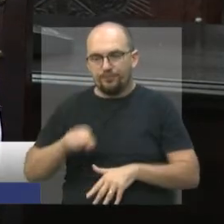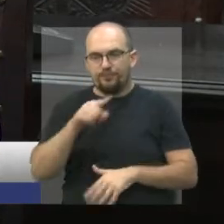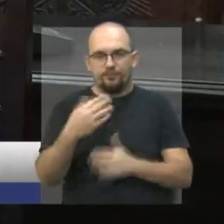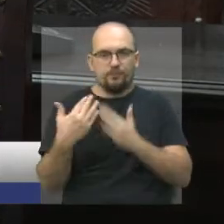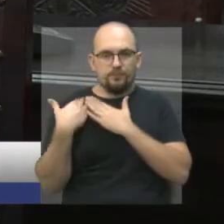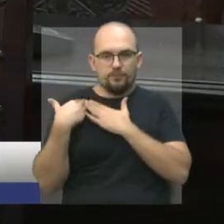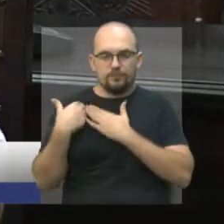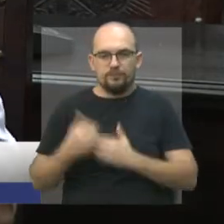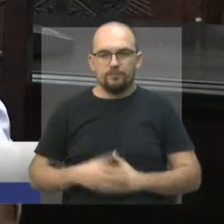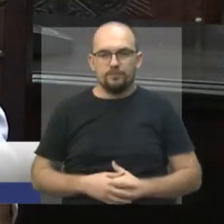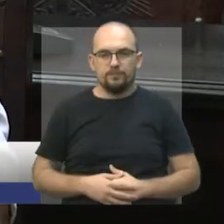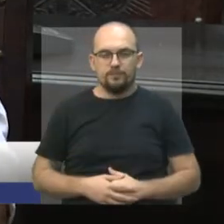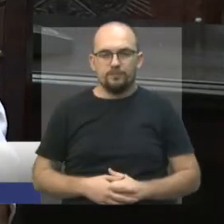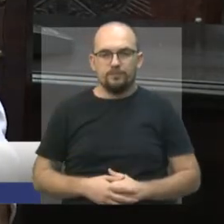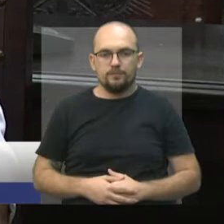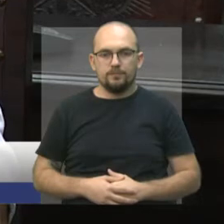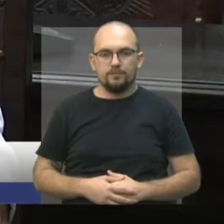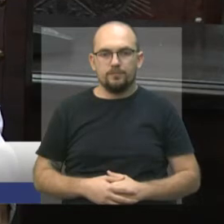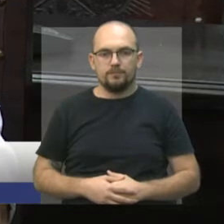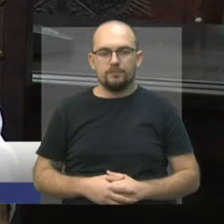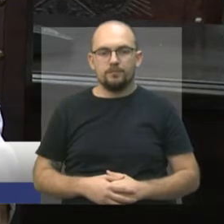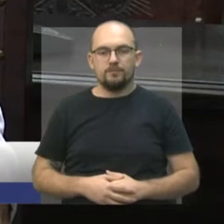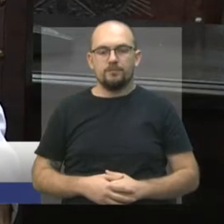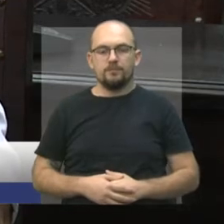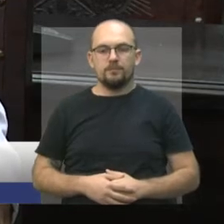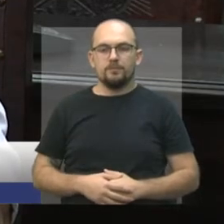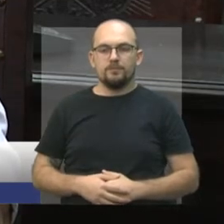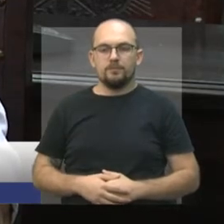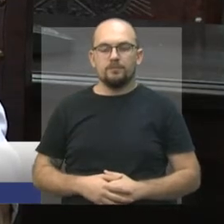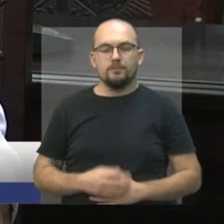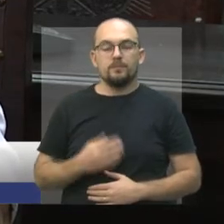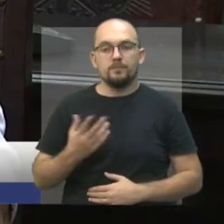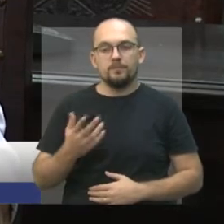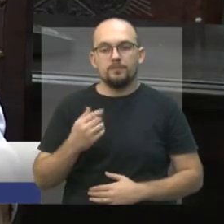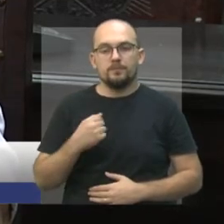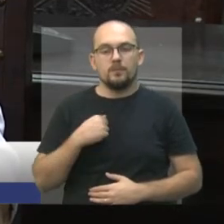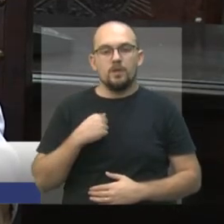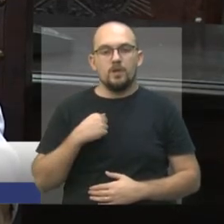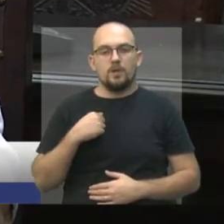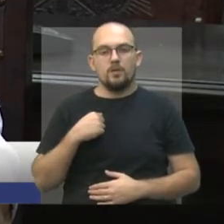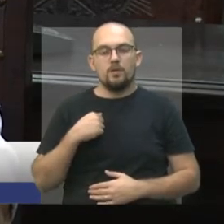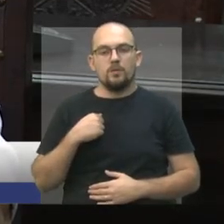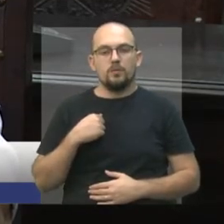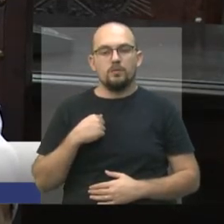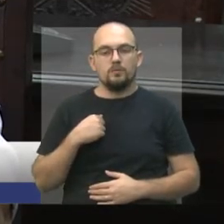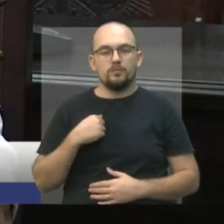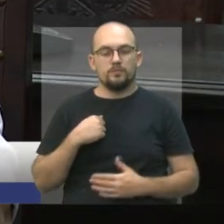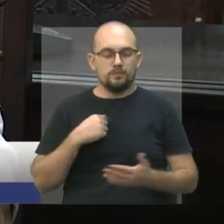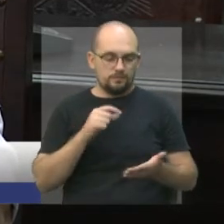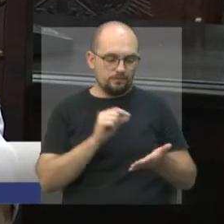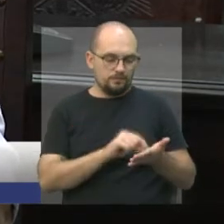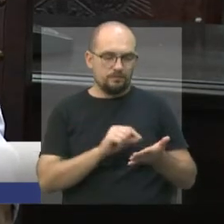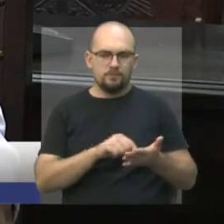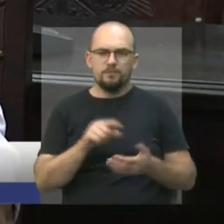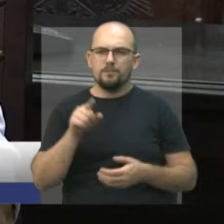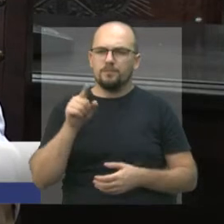Não sei. Bom, eu anotei aqui, olha, veja bem, o senhor alega aí,